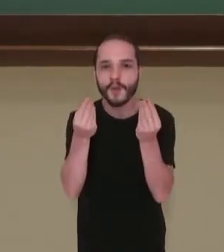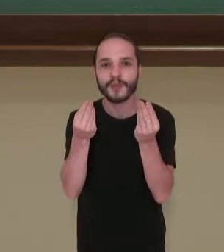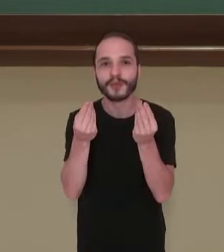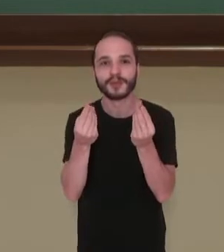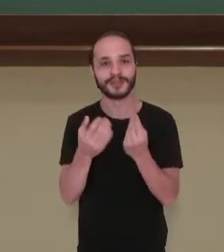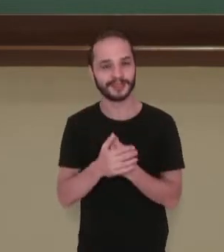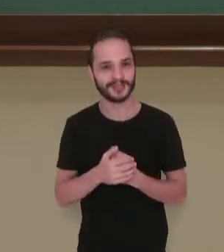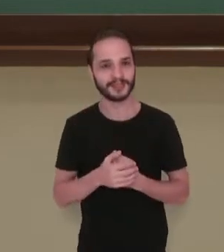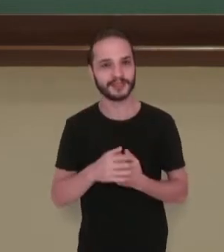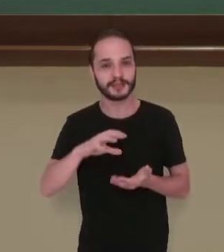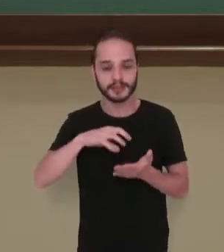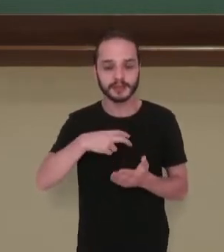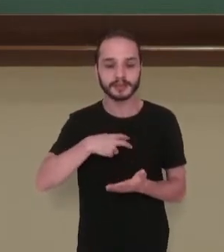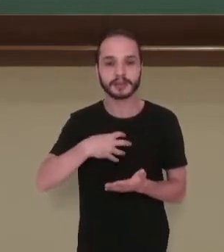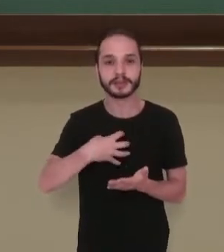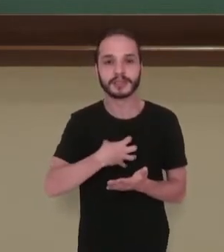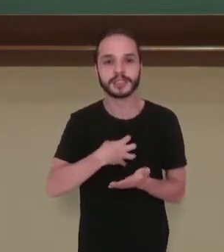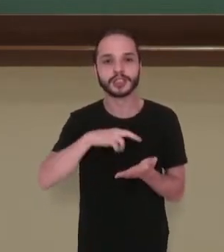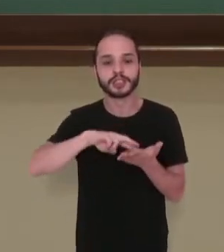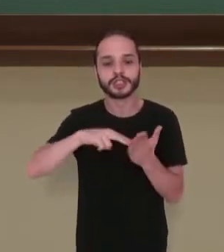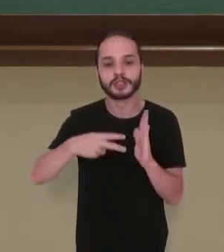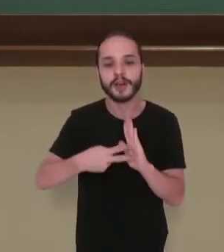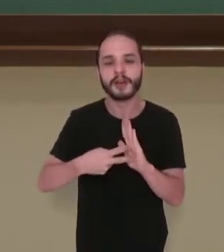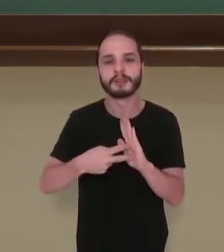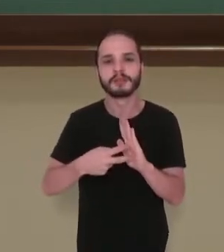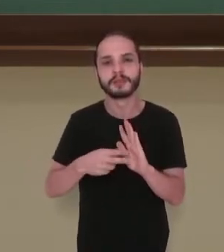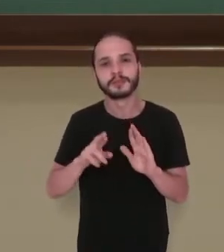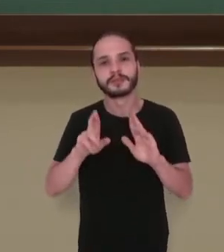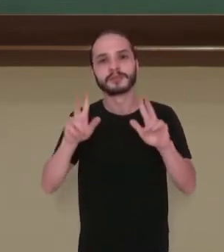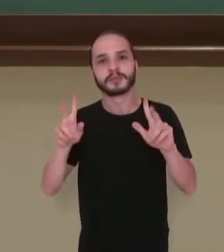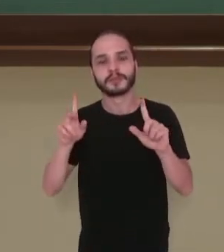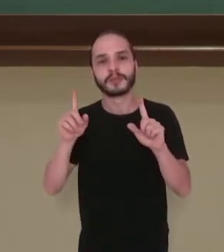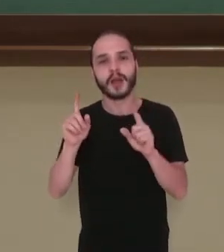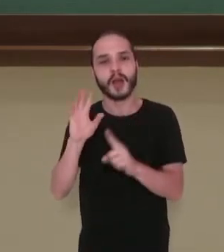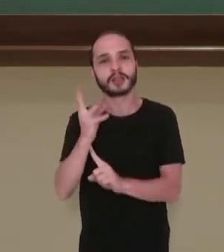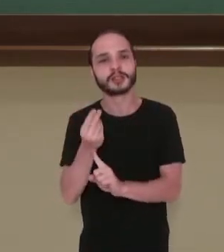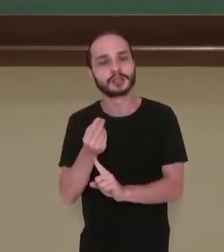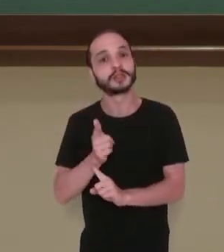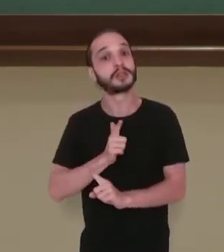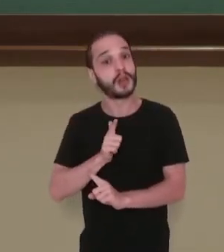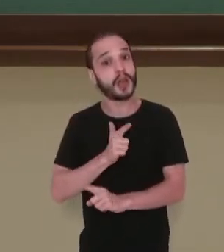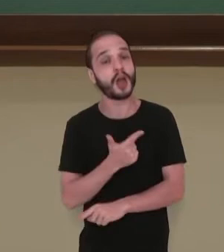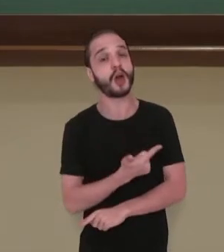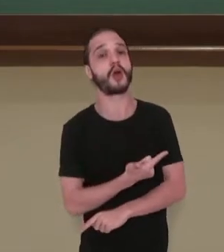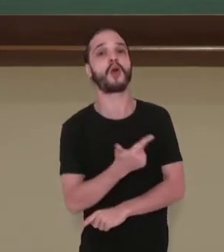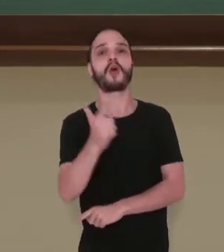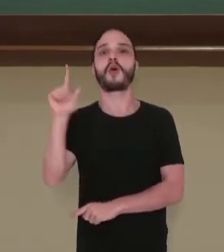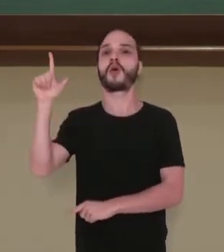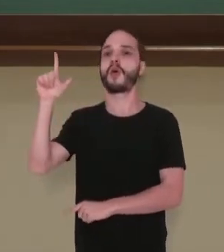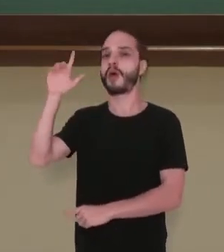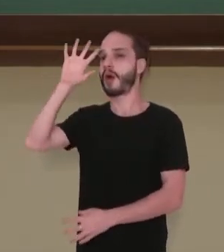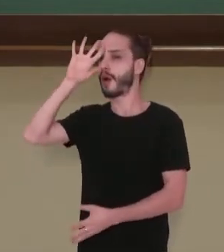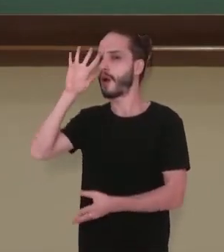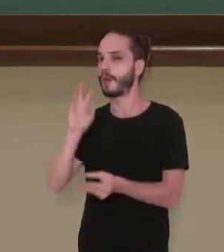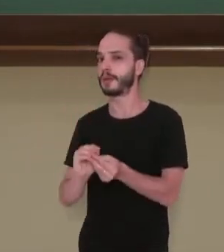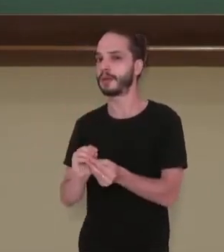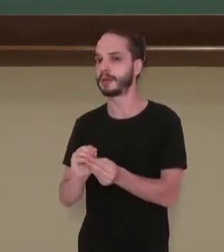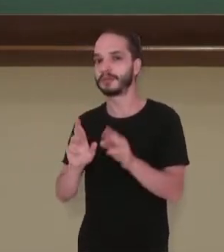esse sentido figurado nessa música dá toda uma outra interpretação a